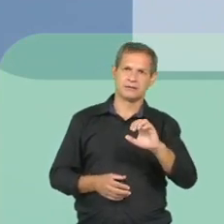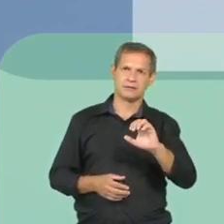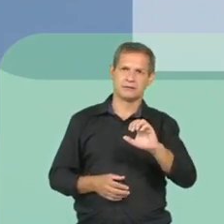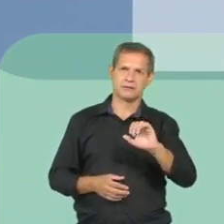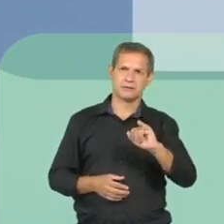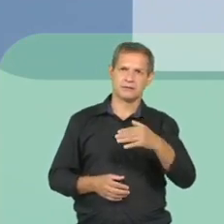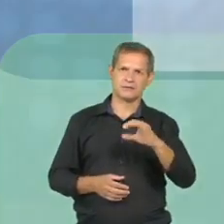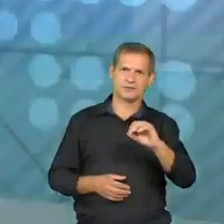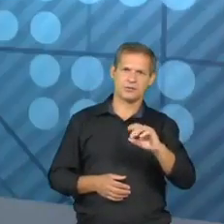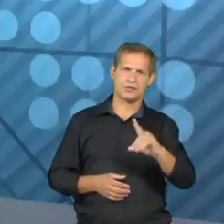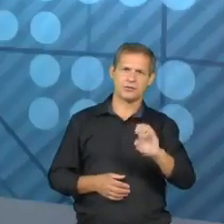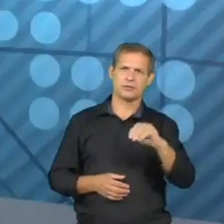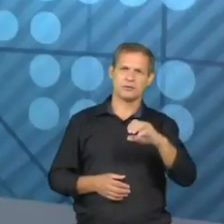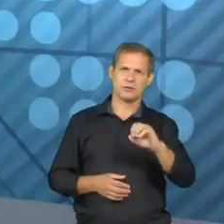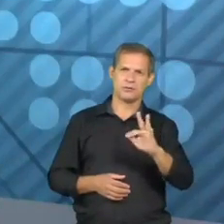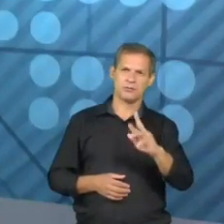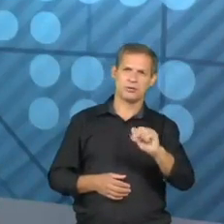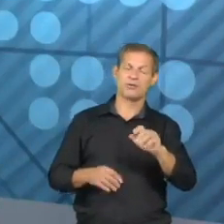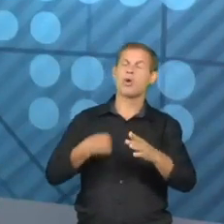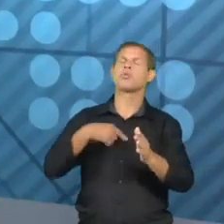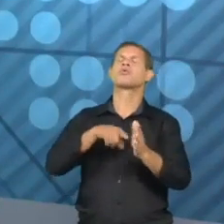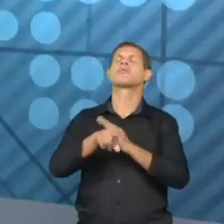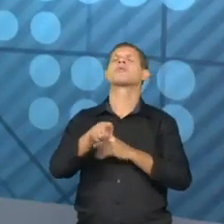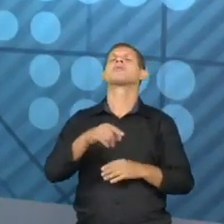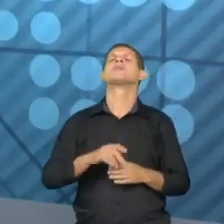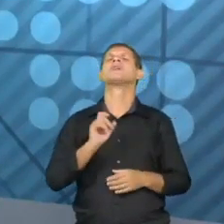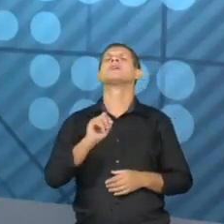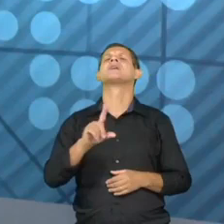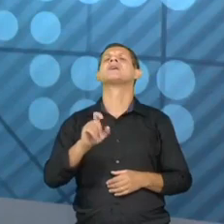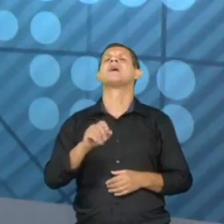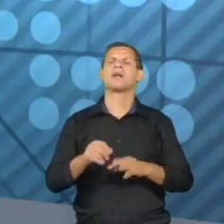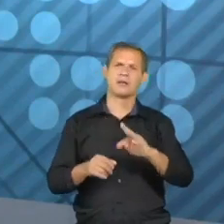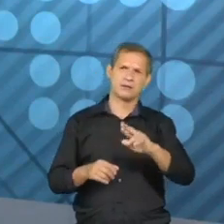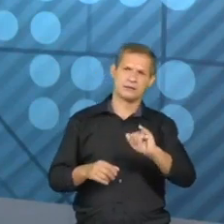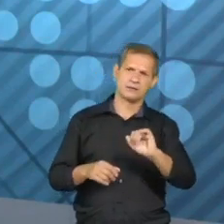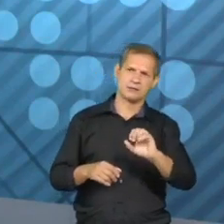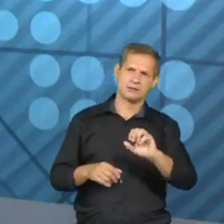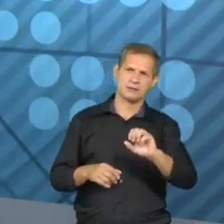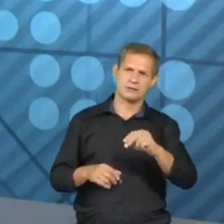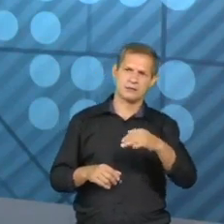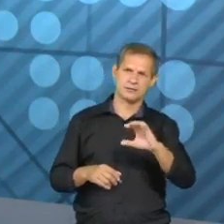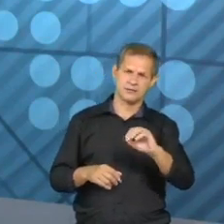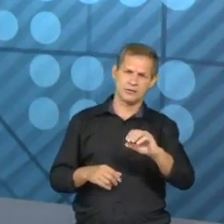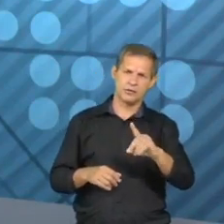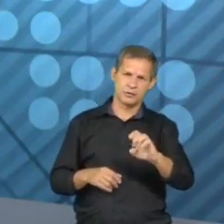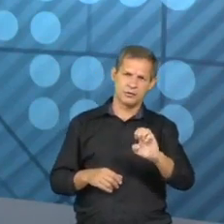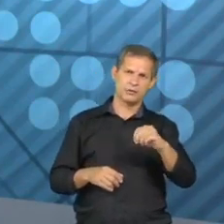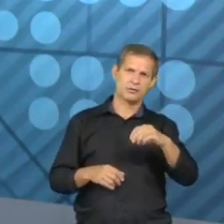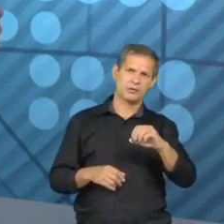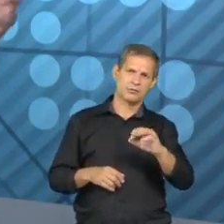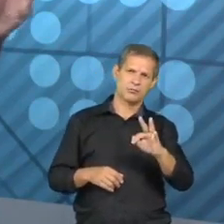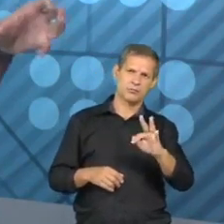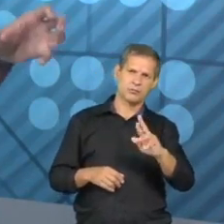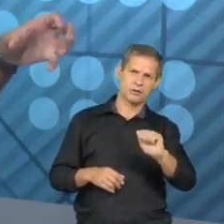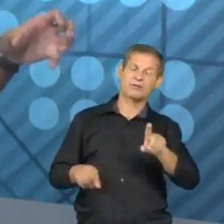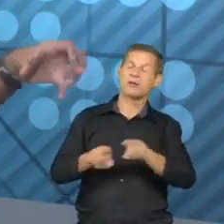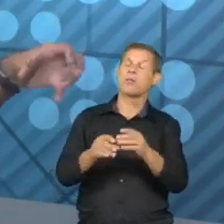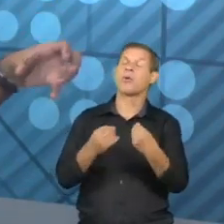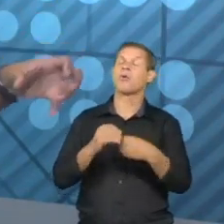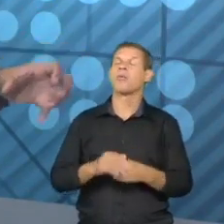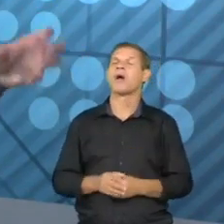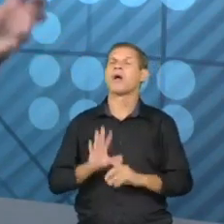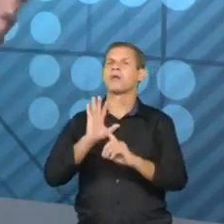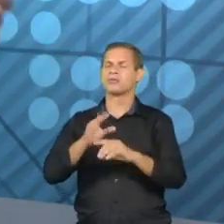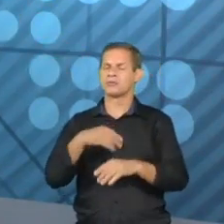Transição demográfica. Se eu te perguntasse o que é a transição demográfica e como que ela atua no